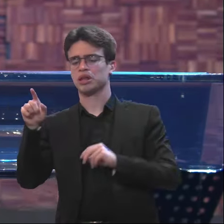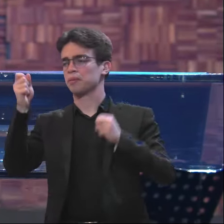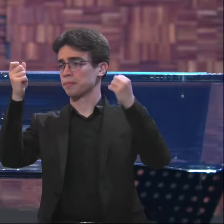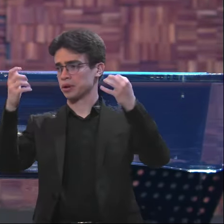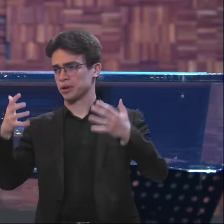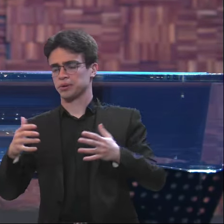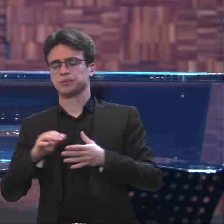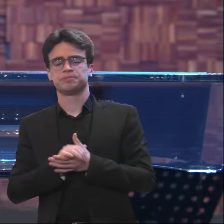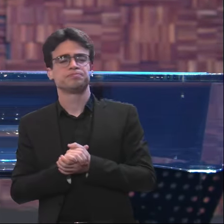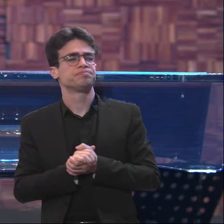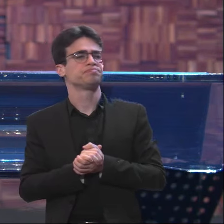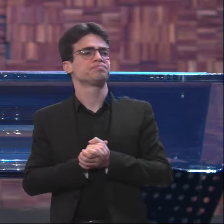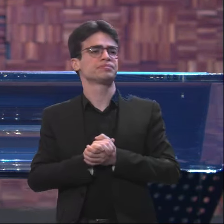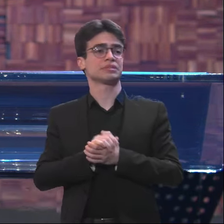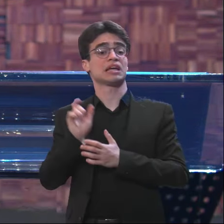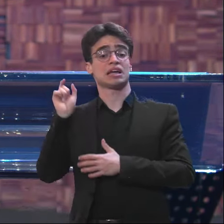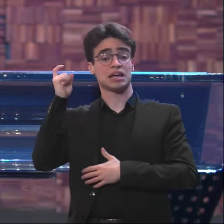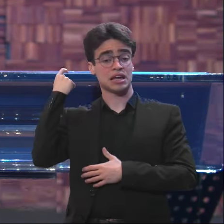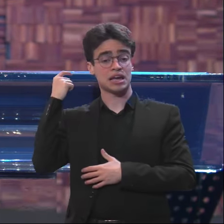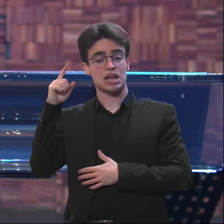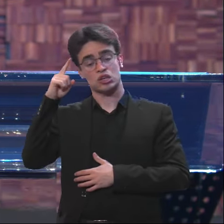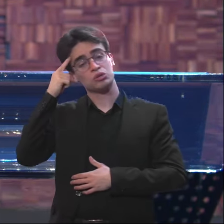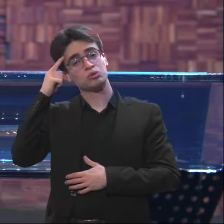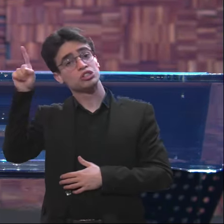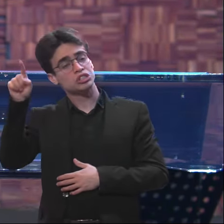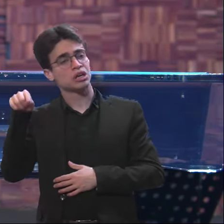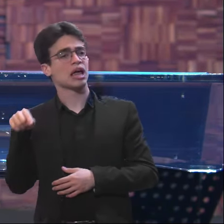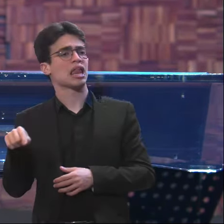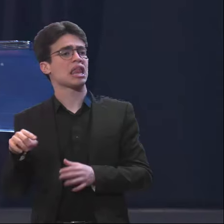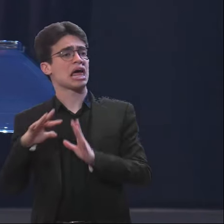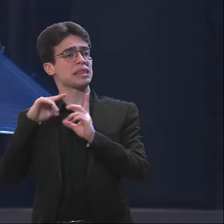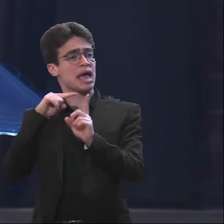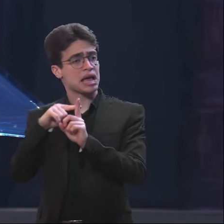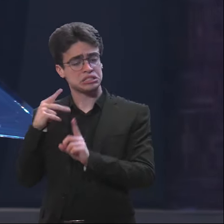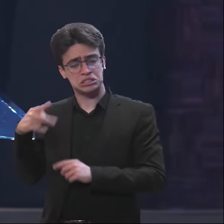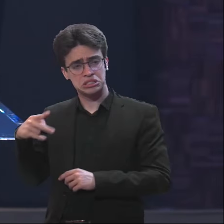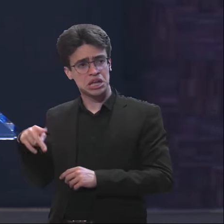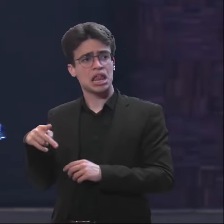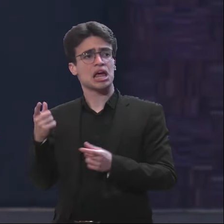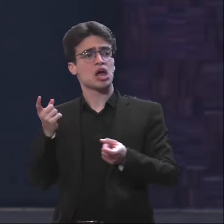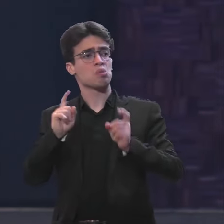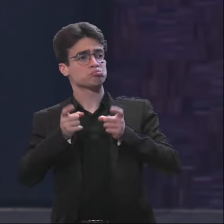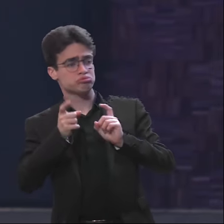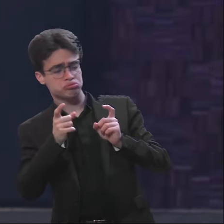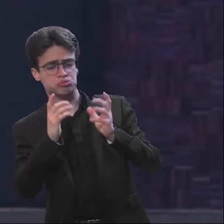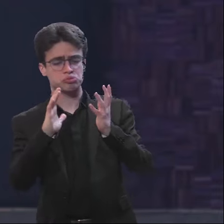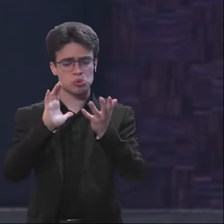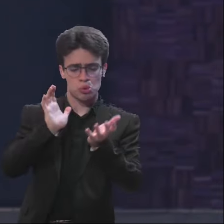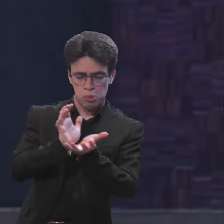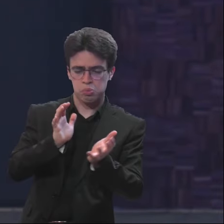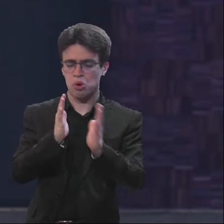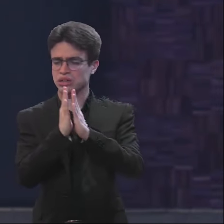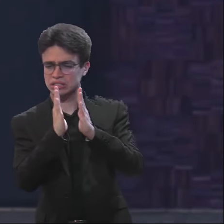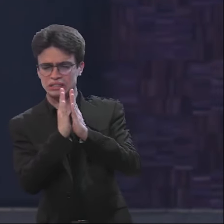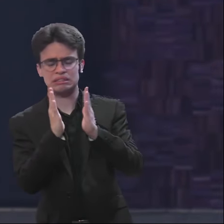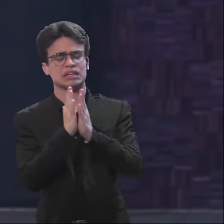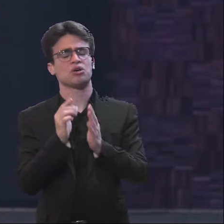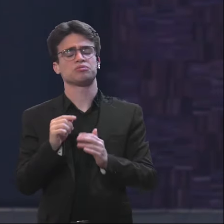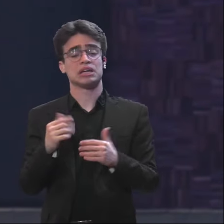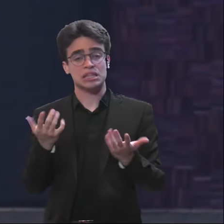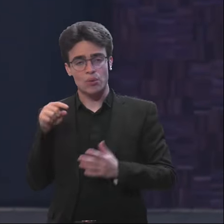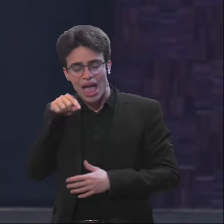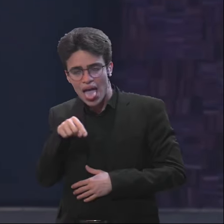estava num dia numa reunião de oração da igreja, e pensamentos muito estranhos começaram a vir